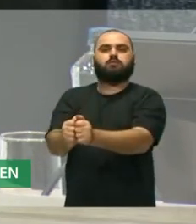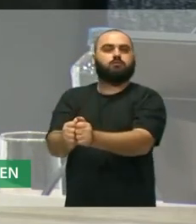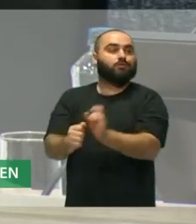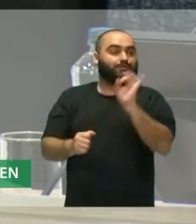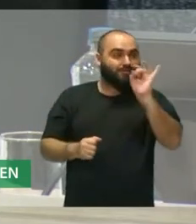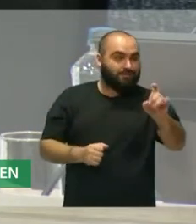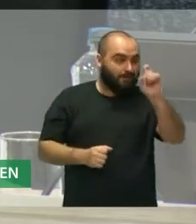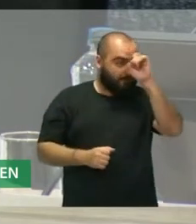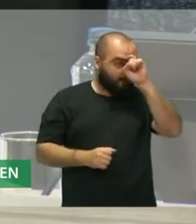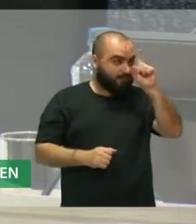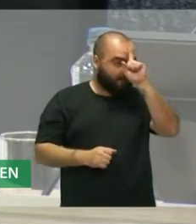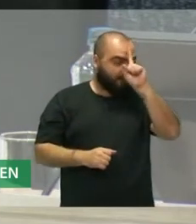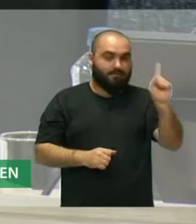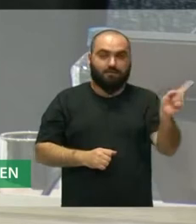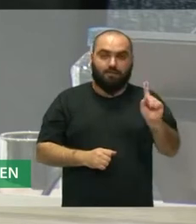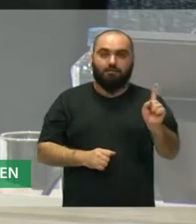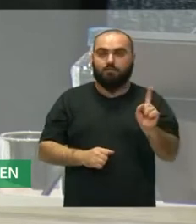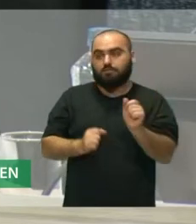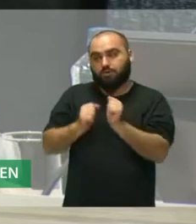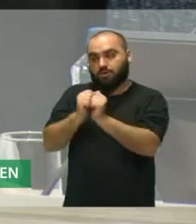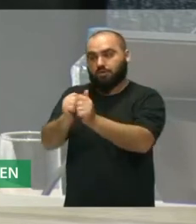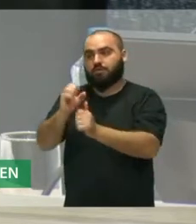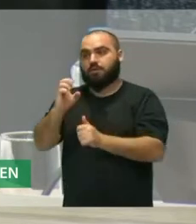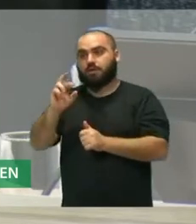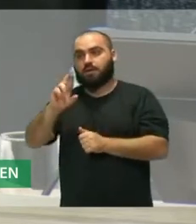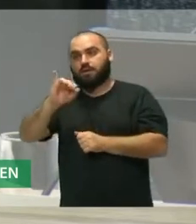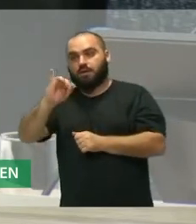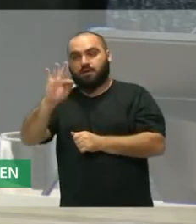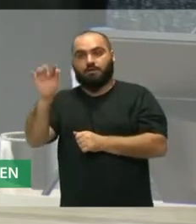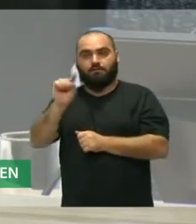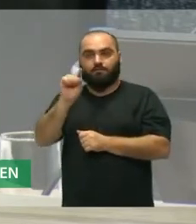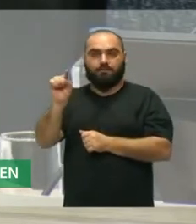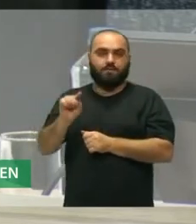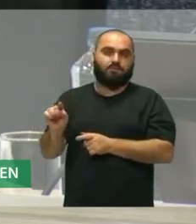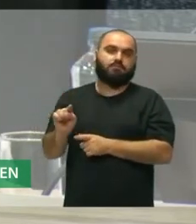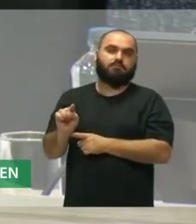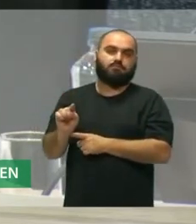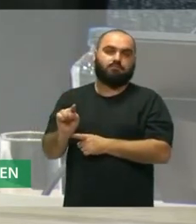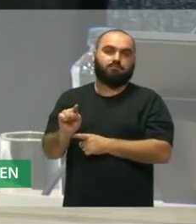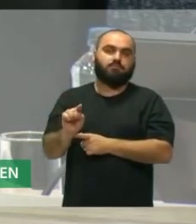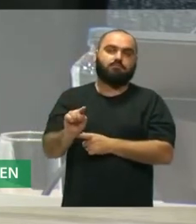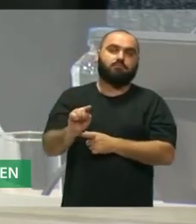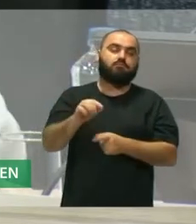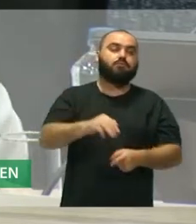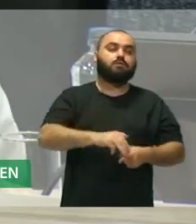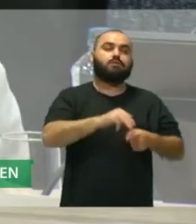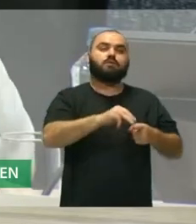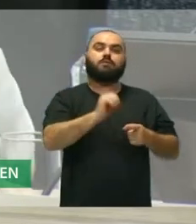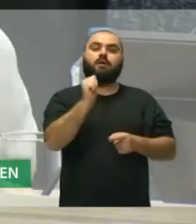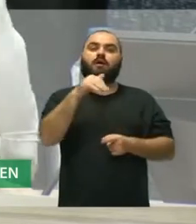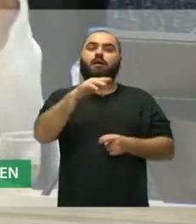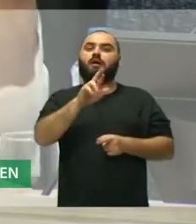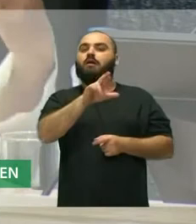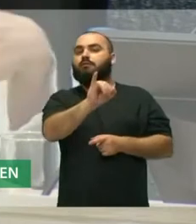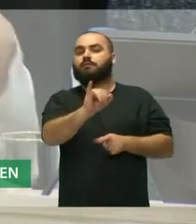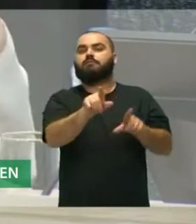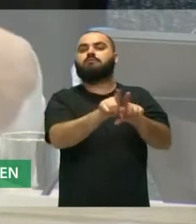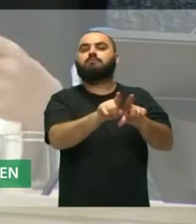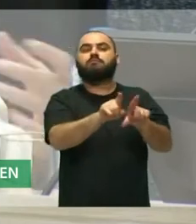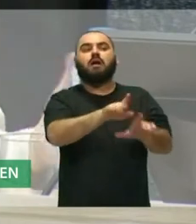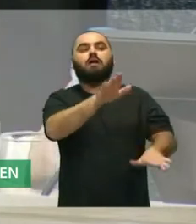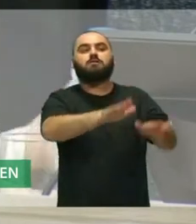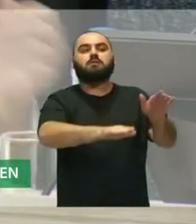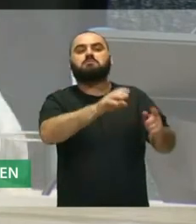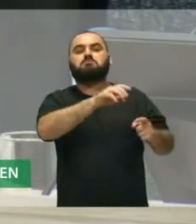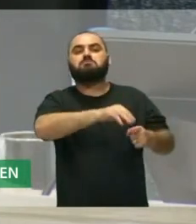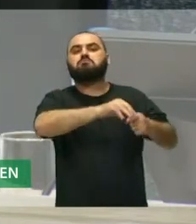pelo Marieta, mas sem a Crifós nós não conseguimos, sem ajuda também dos municípios da ANFRE, porque às vezes o próprio município não